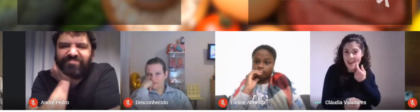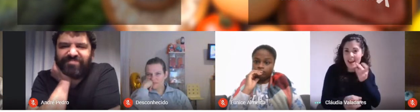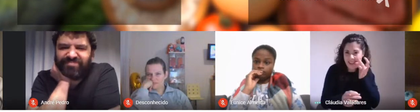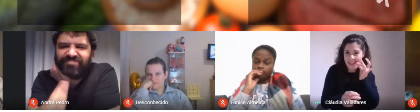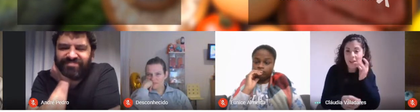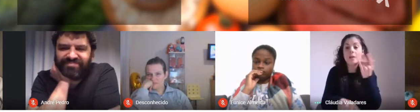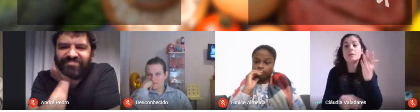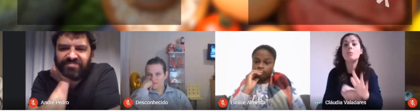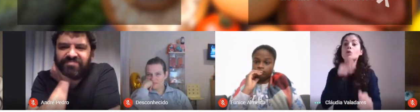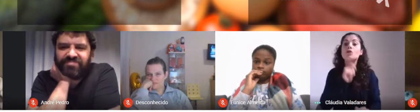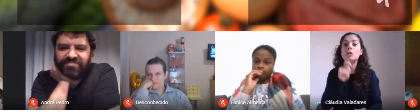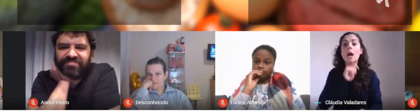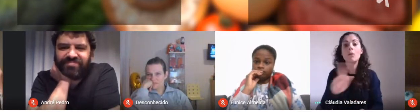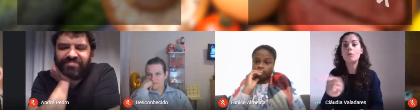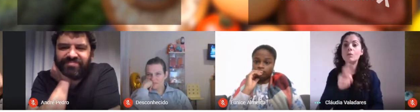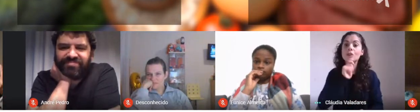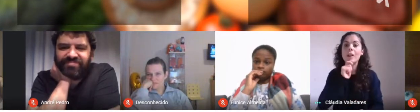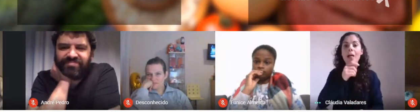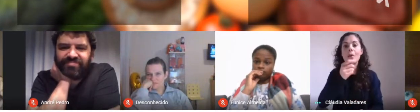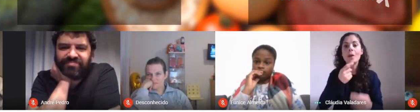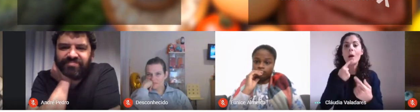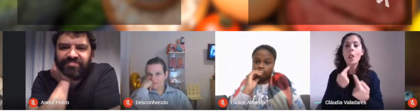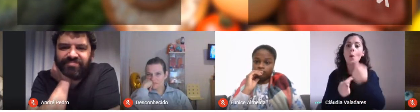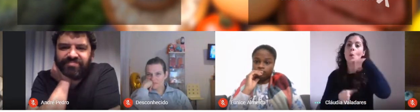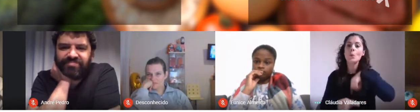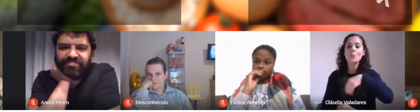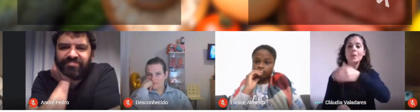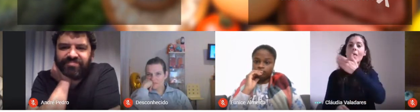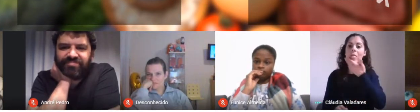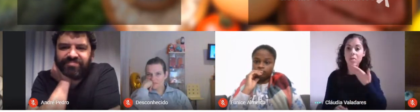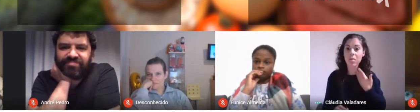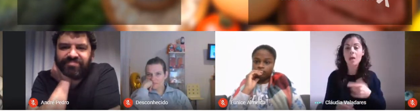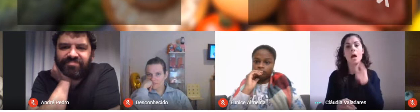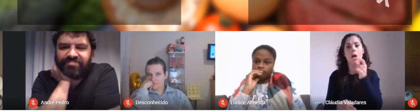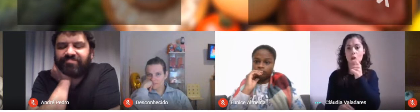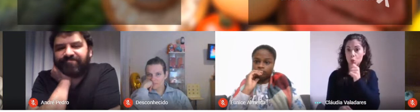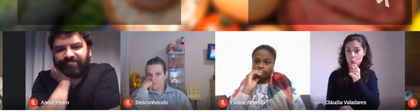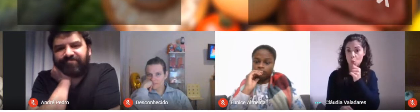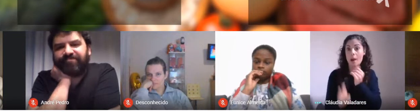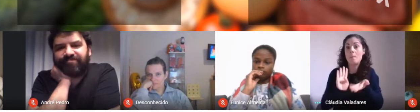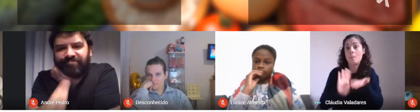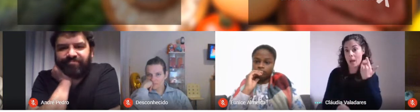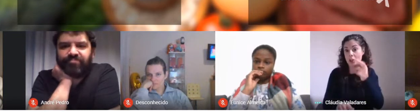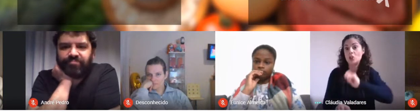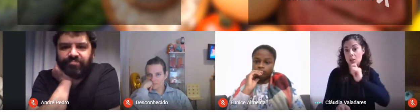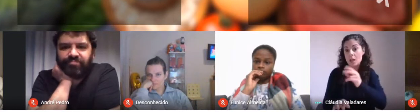gelado. E se calhar o gelado até tem mais açúcar.